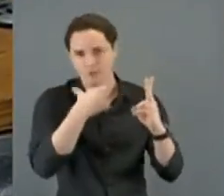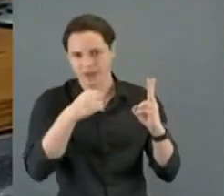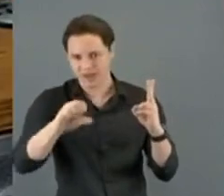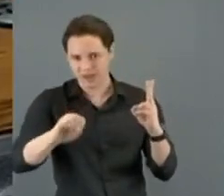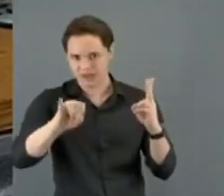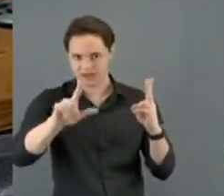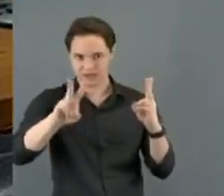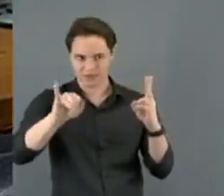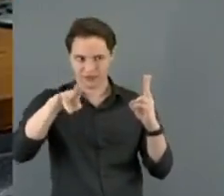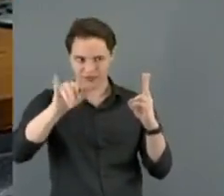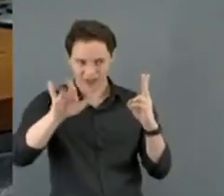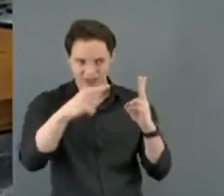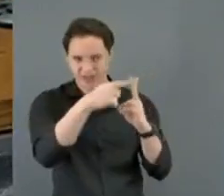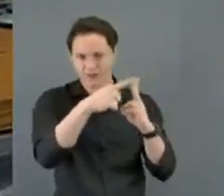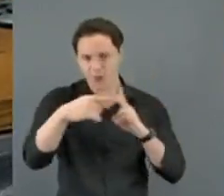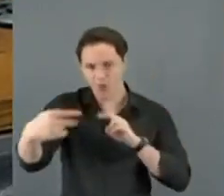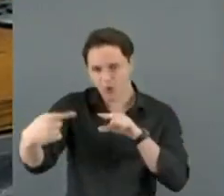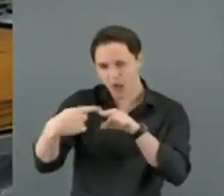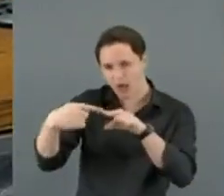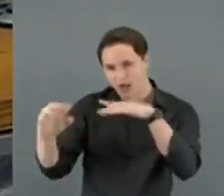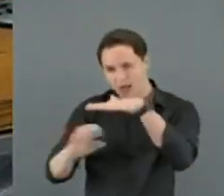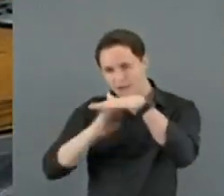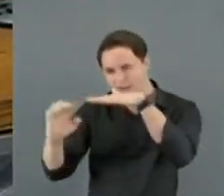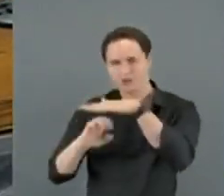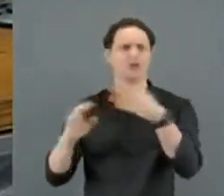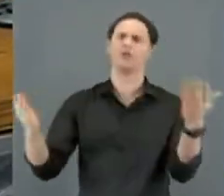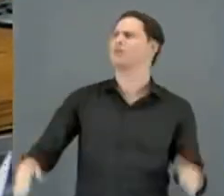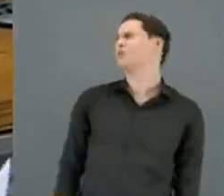que trouxe milionários para cá. Presidente, isso está sob sigilo, presidente. Veja o que bem, ele está revelando, está sob sigilo.